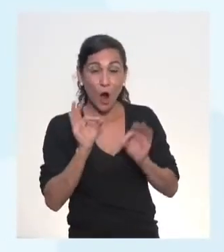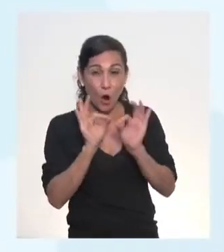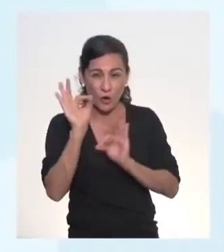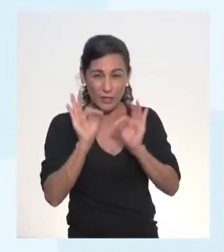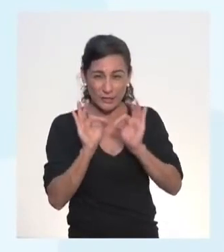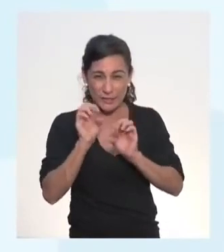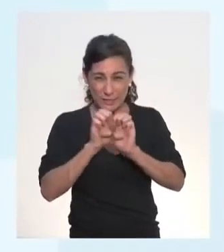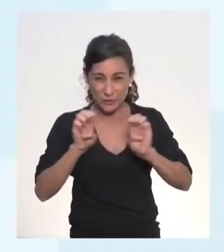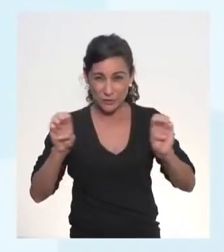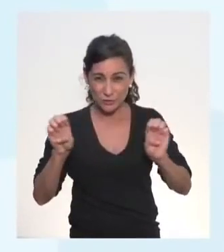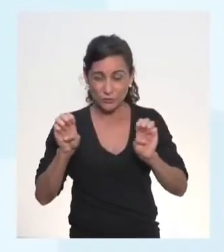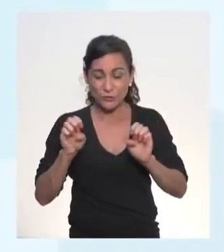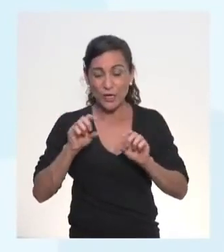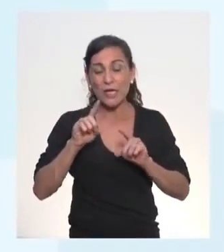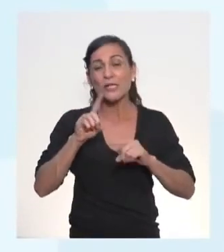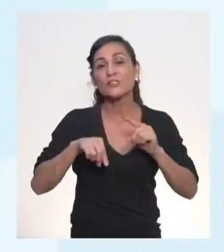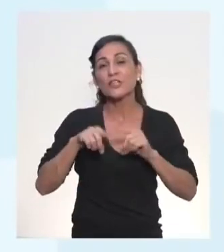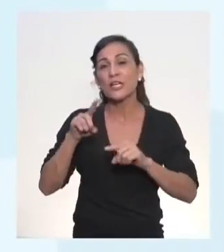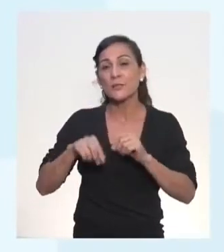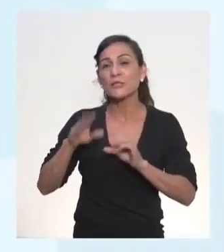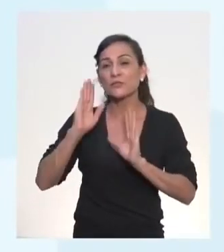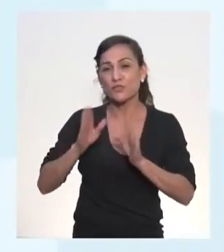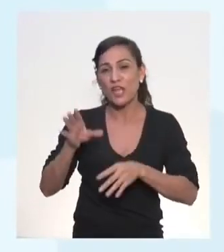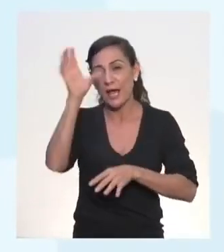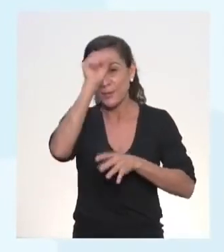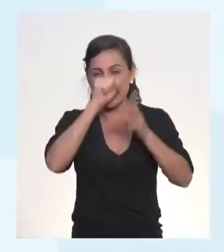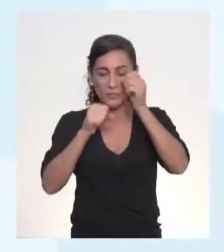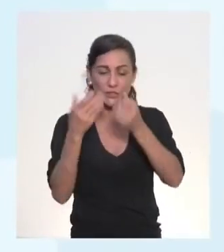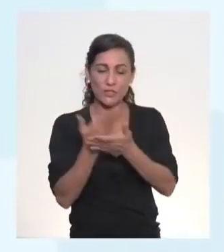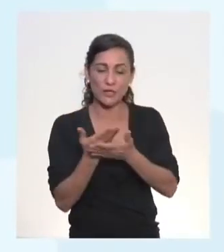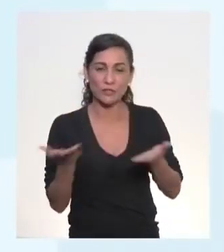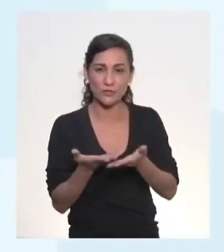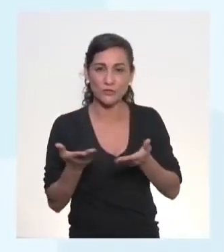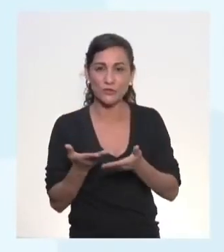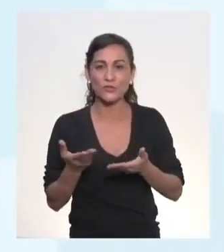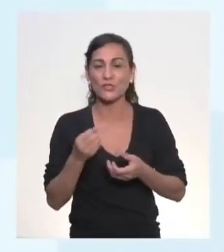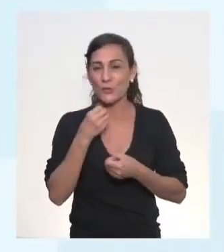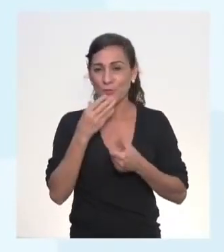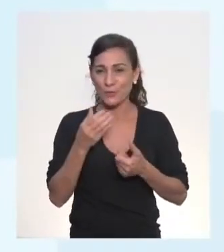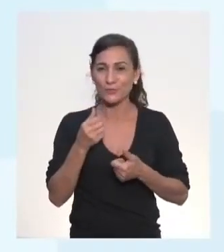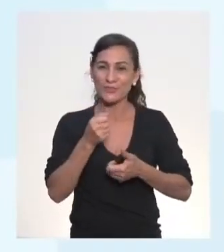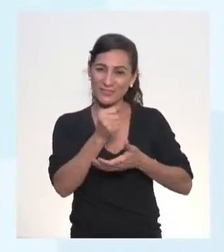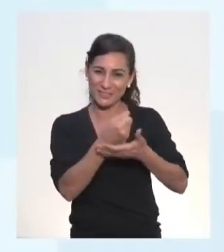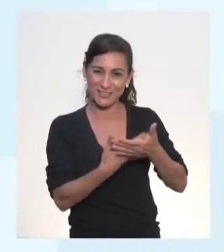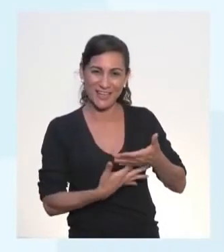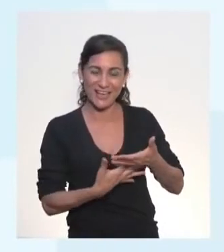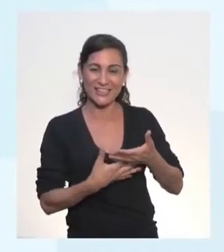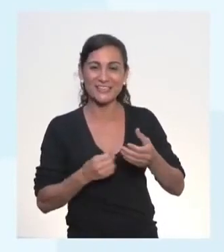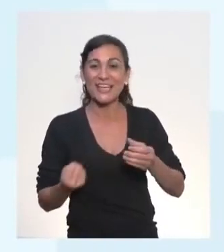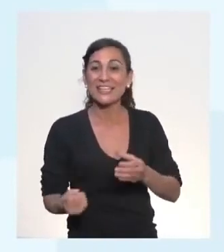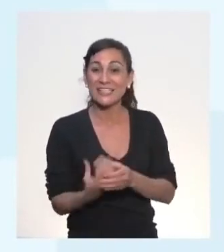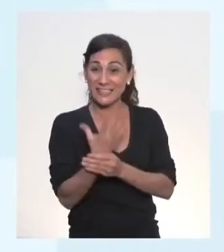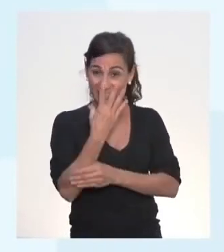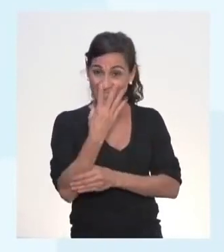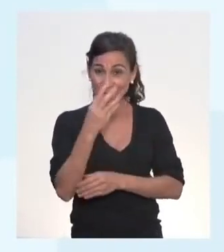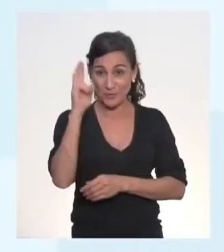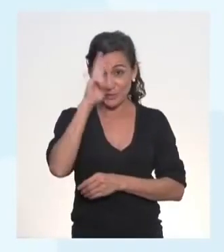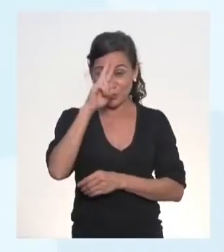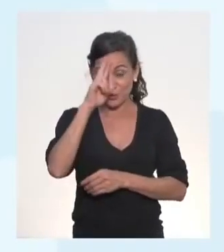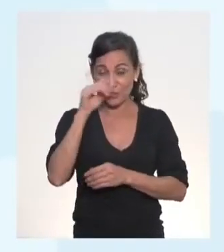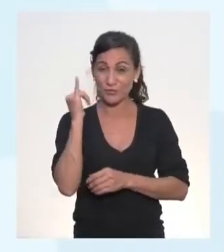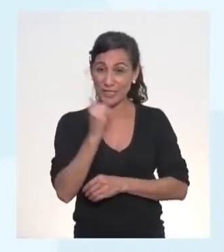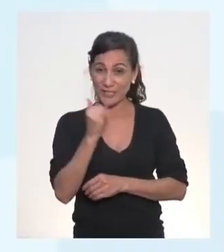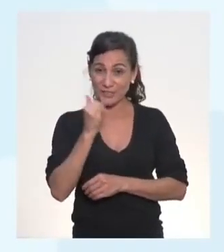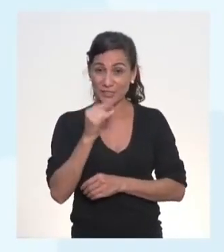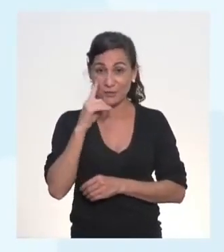a partir dos elementos aprendidos na aula de hoje e bom trabalho. Olha, primeira imagem está aí. Crie uma história, uma narrativa